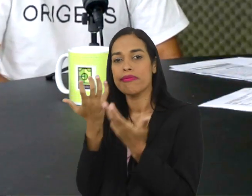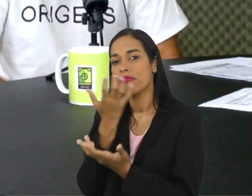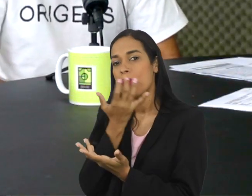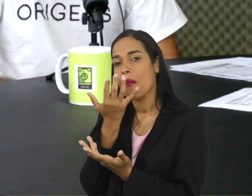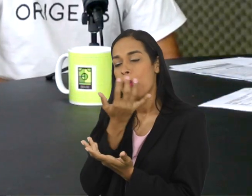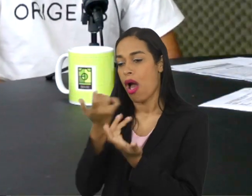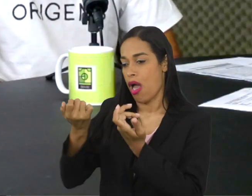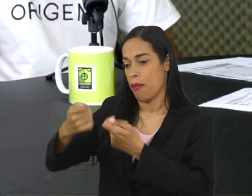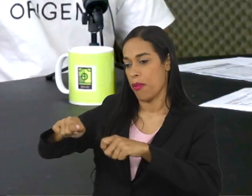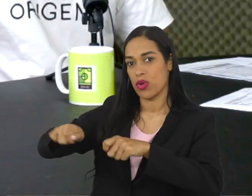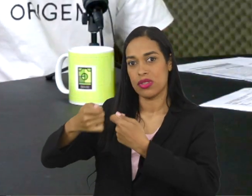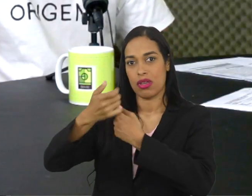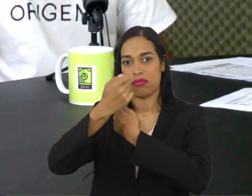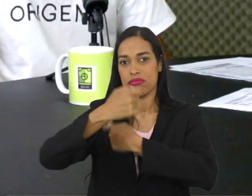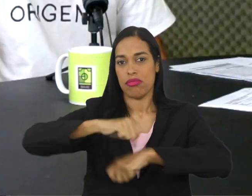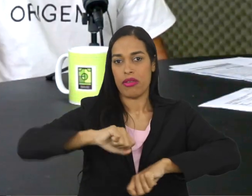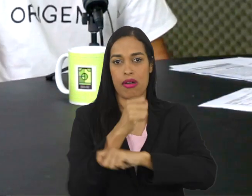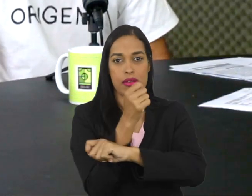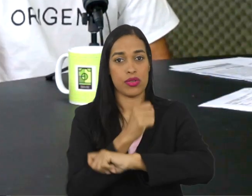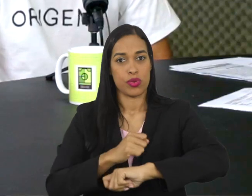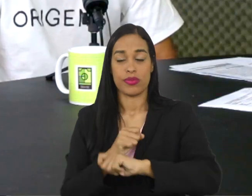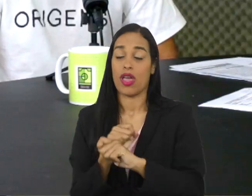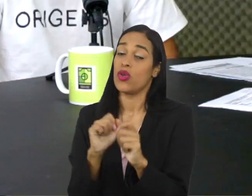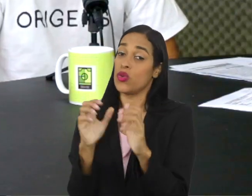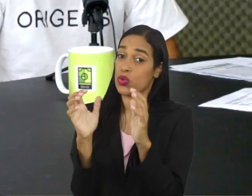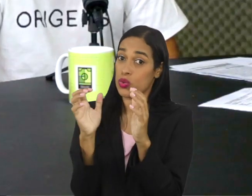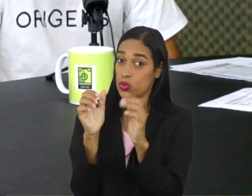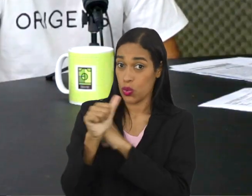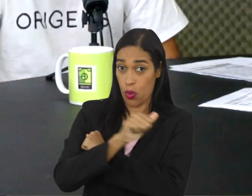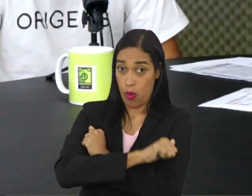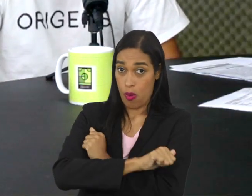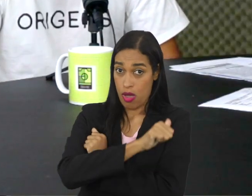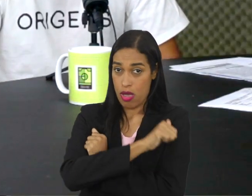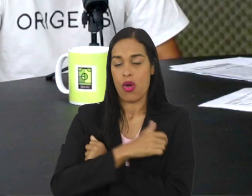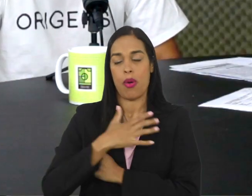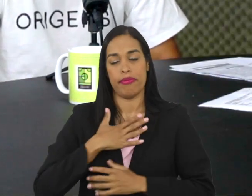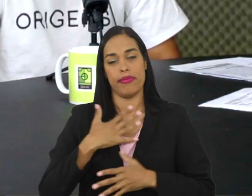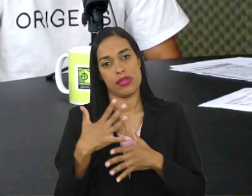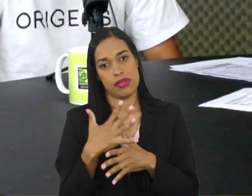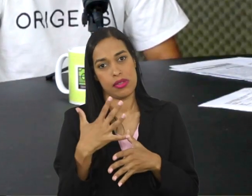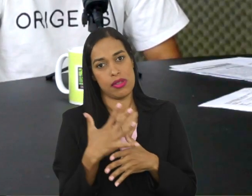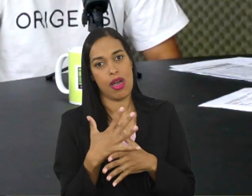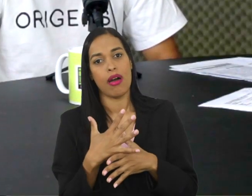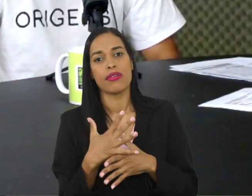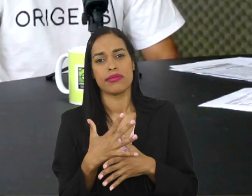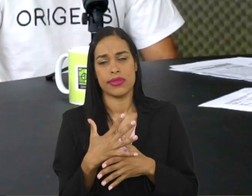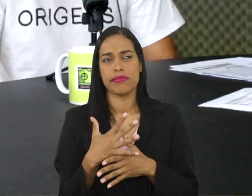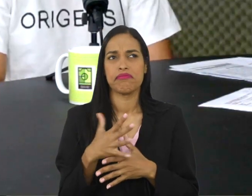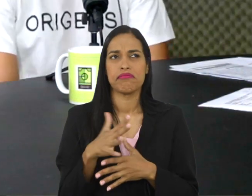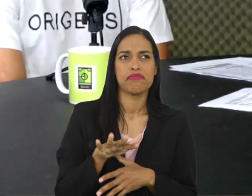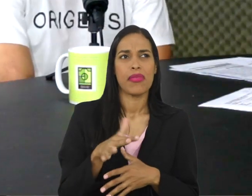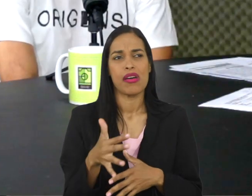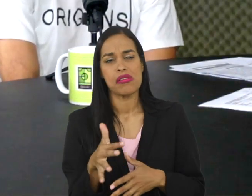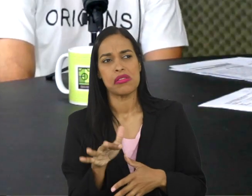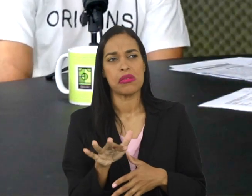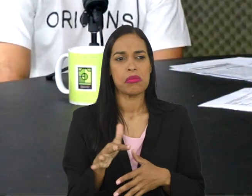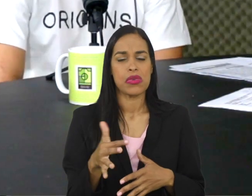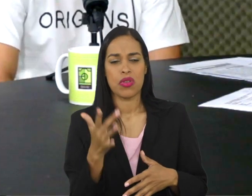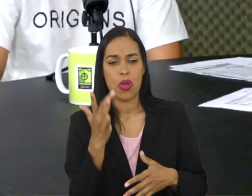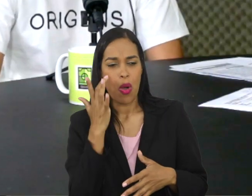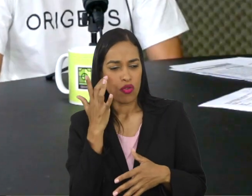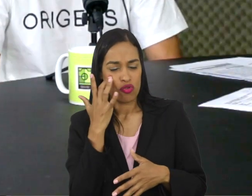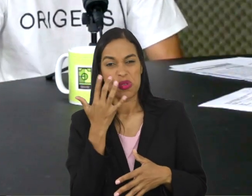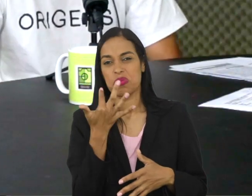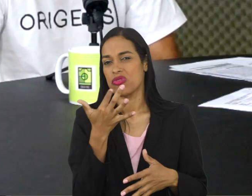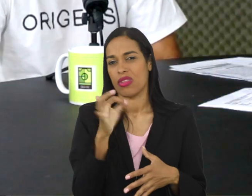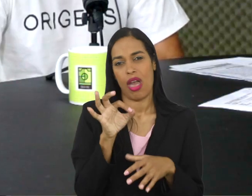maracatu. Então isso tem em muitos lugares. E lá no Rio de Janeiro, na cidade, em determinado momento, deve ter